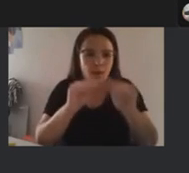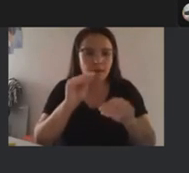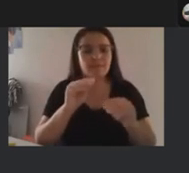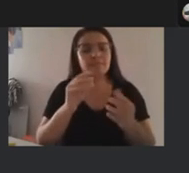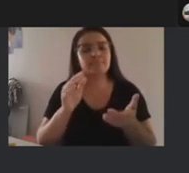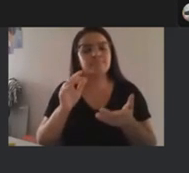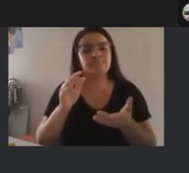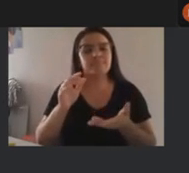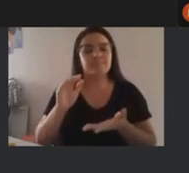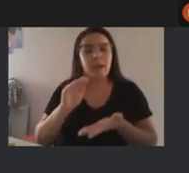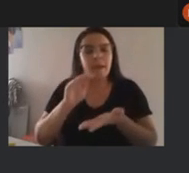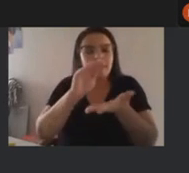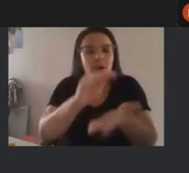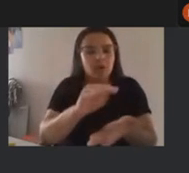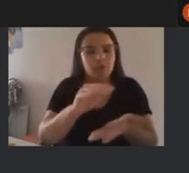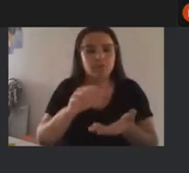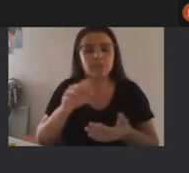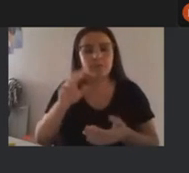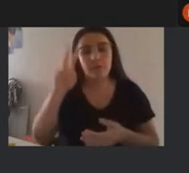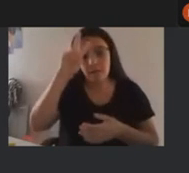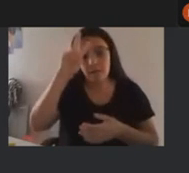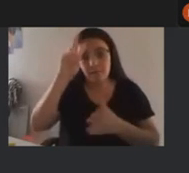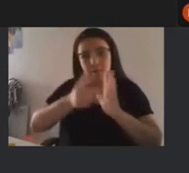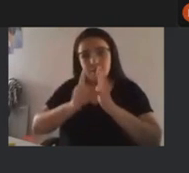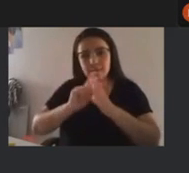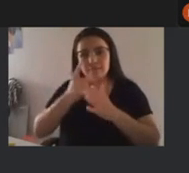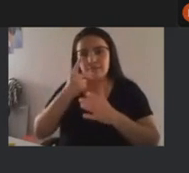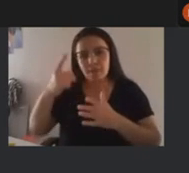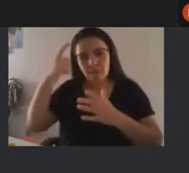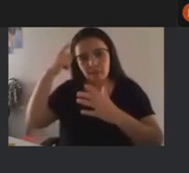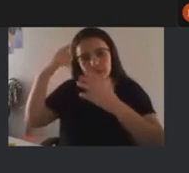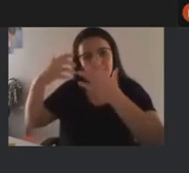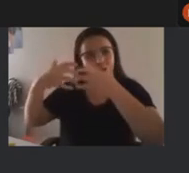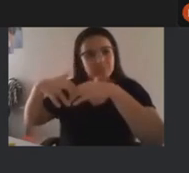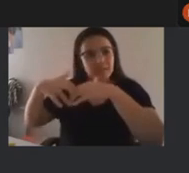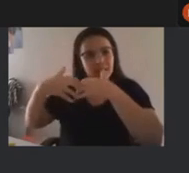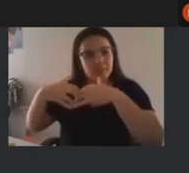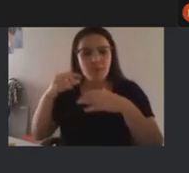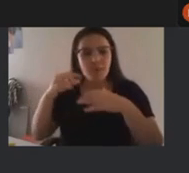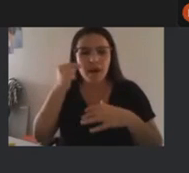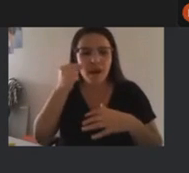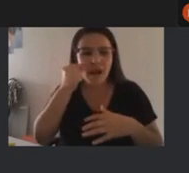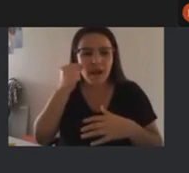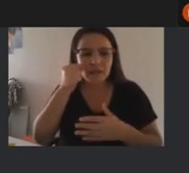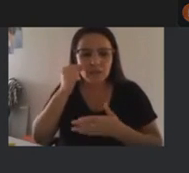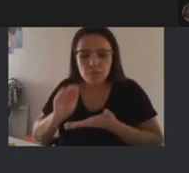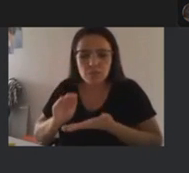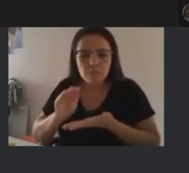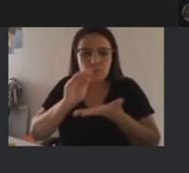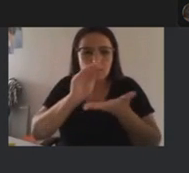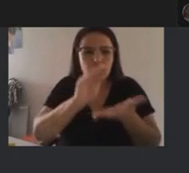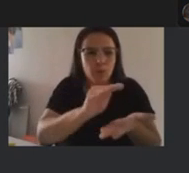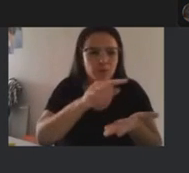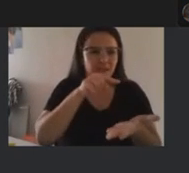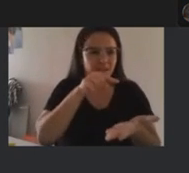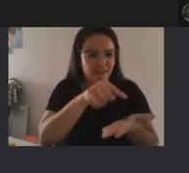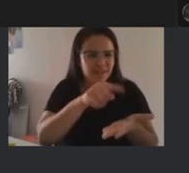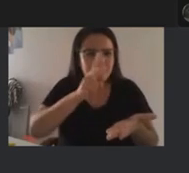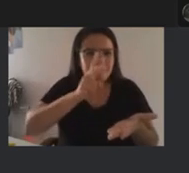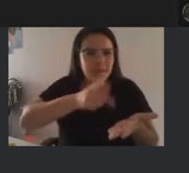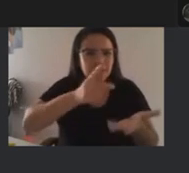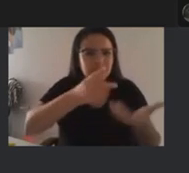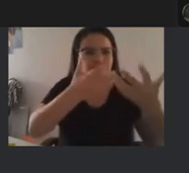fez com o cerebelo do rato é impossível de se fazer nesse equipamento dedicado a